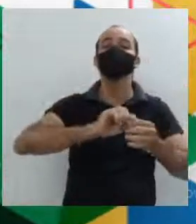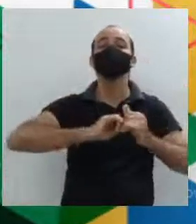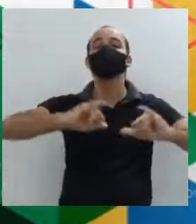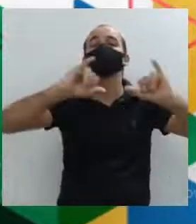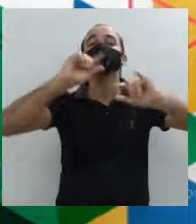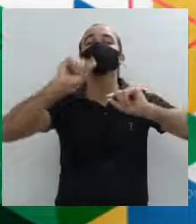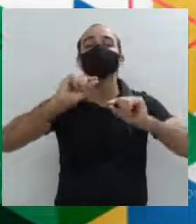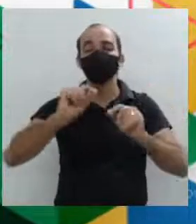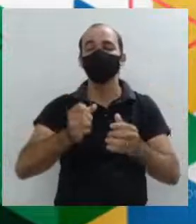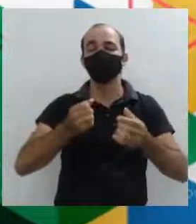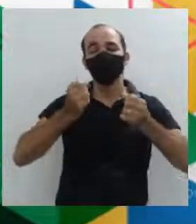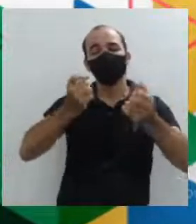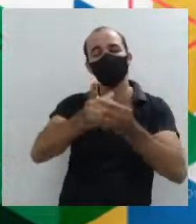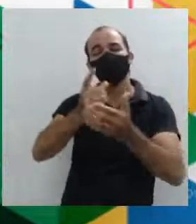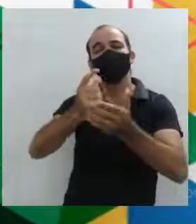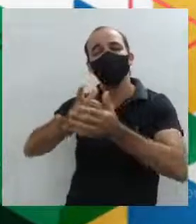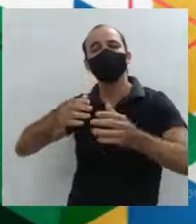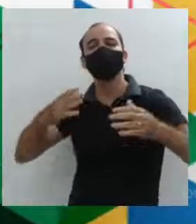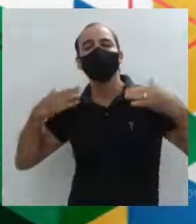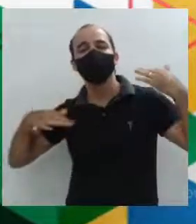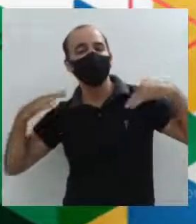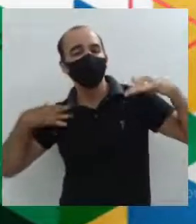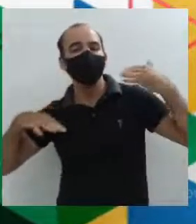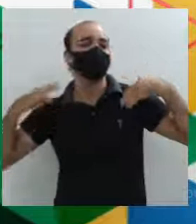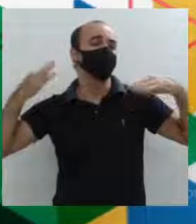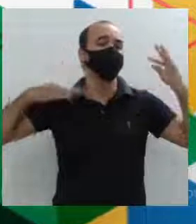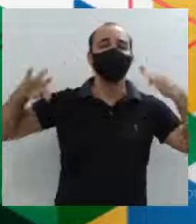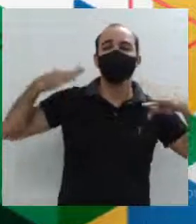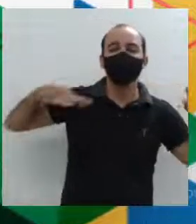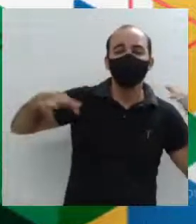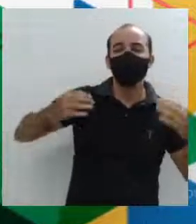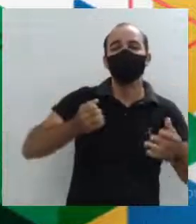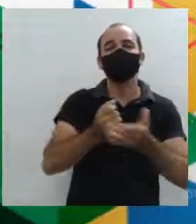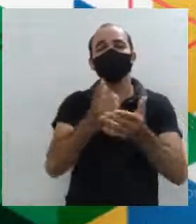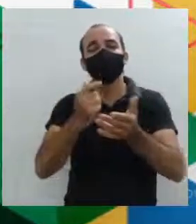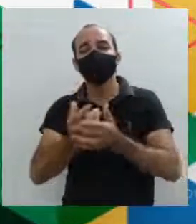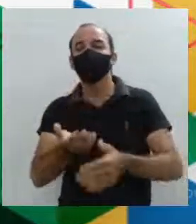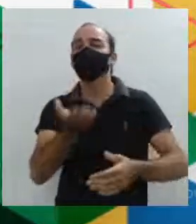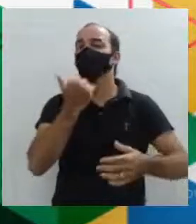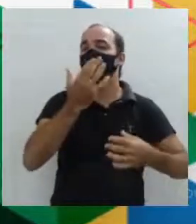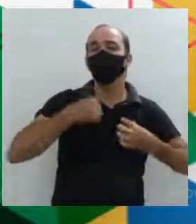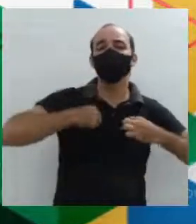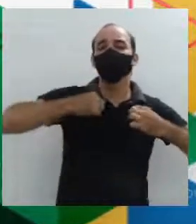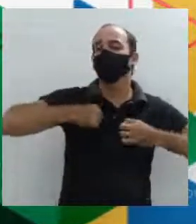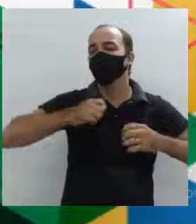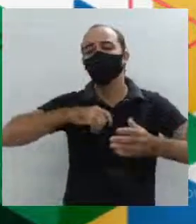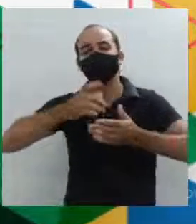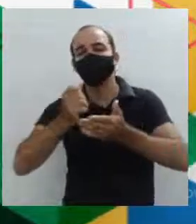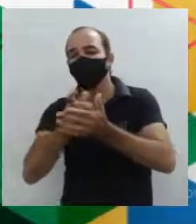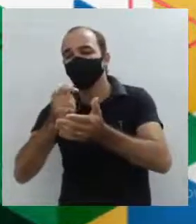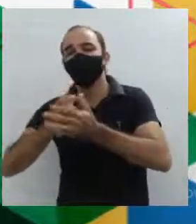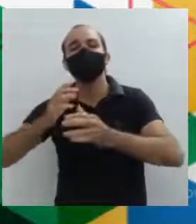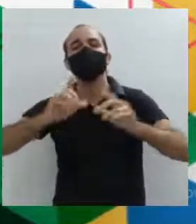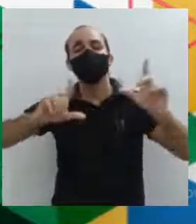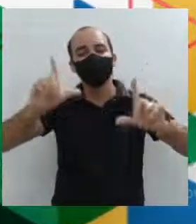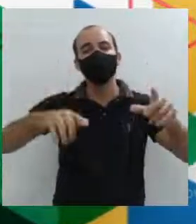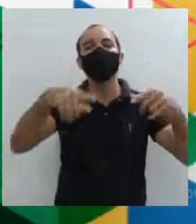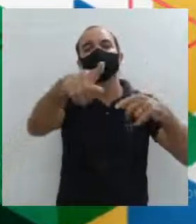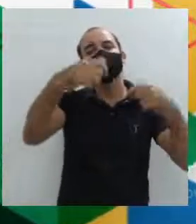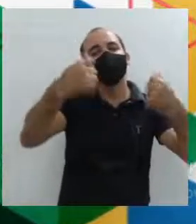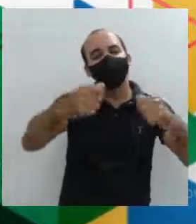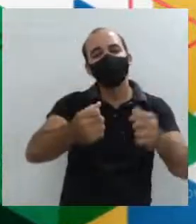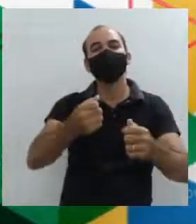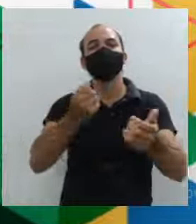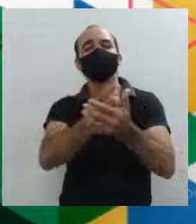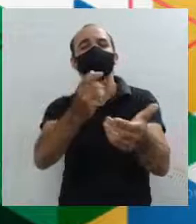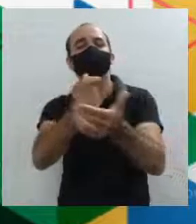faça, pense dessa maneira, faça isso. O que eles pensam que nós somos? Na verdade,